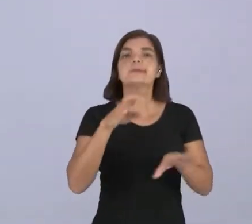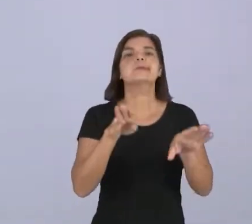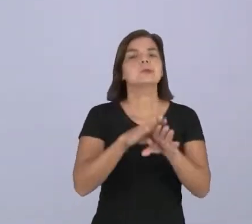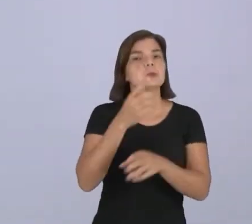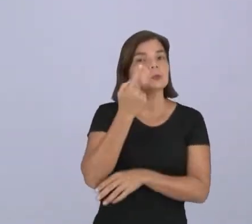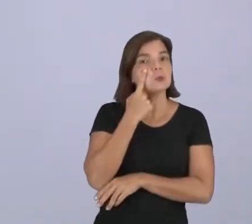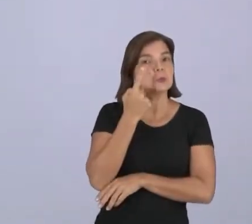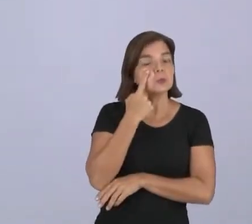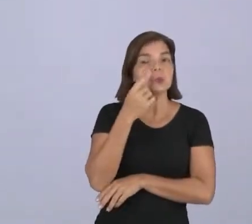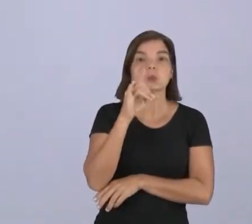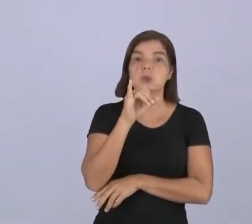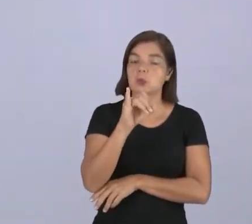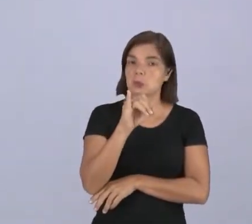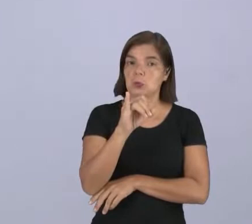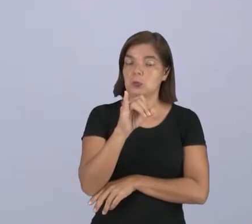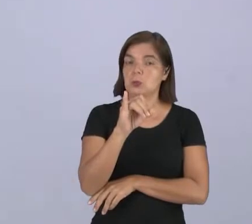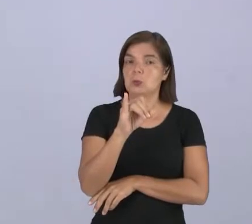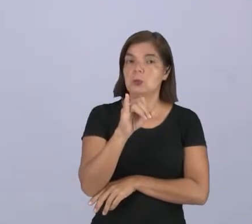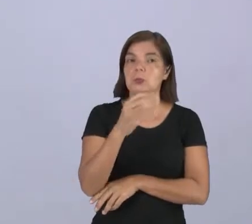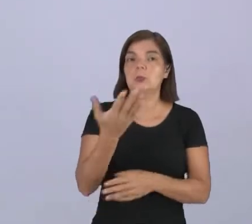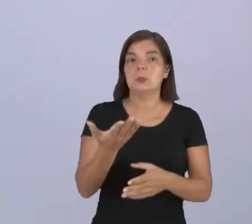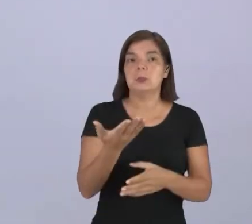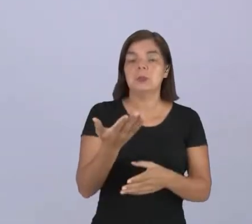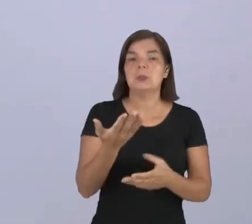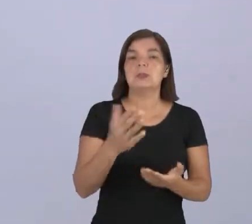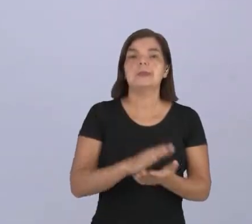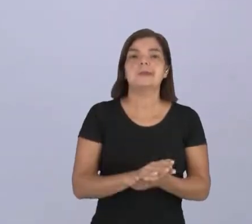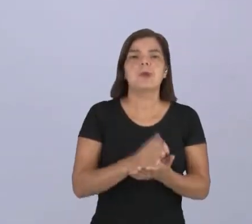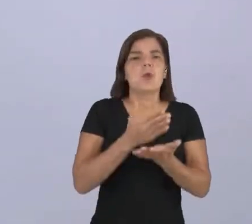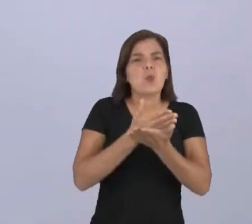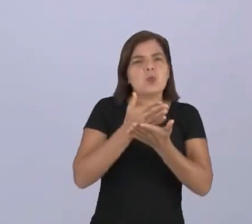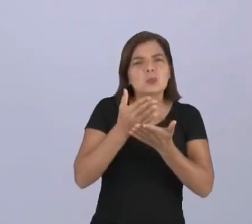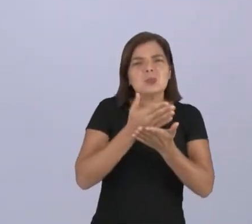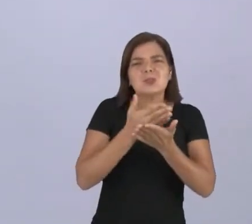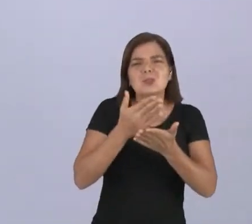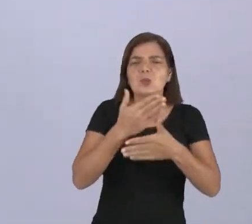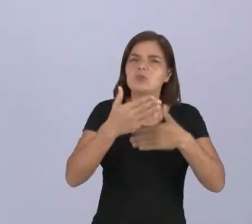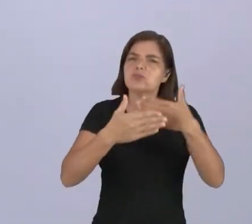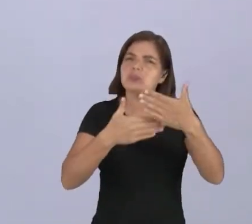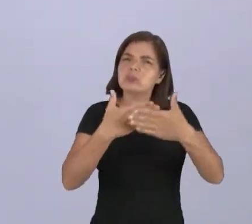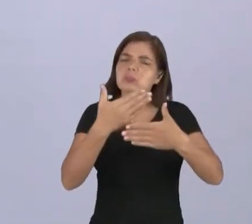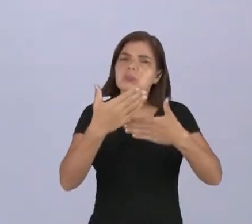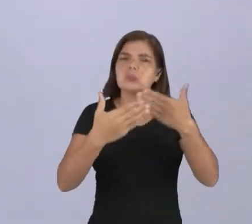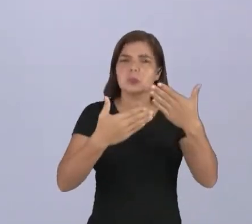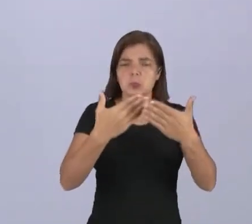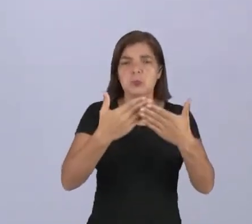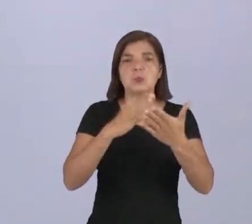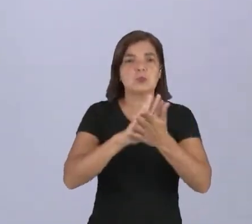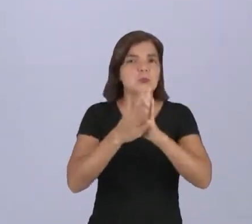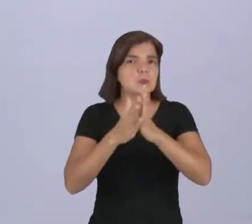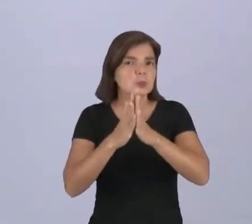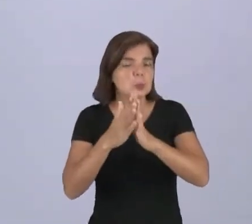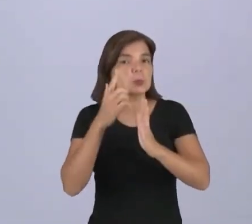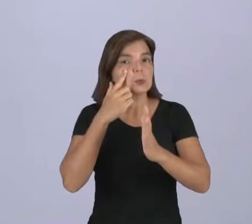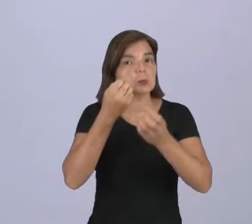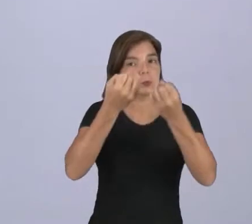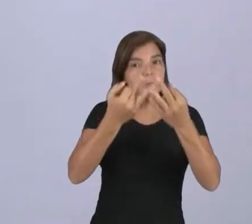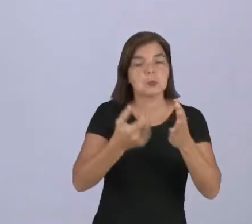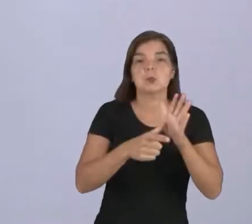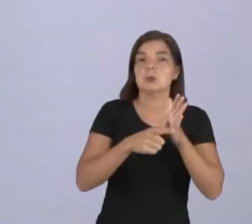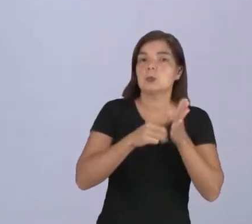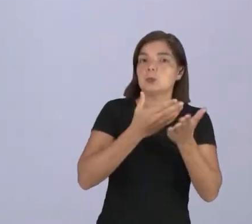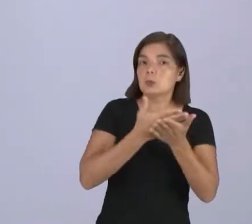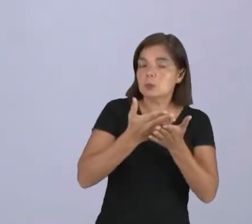também, observar se elas não estão começando a passar pelo processo de decomposição, que eu falei lá na